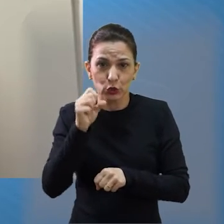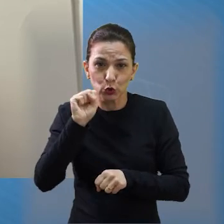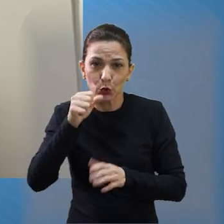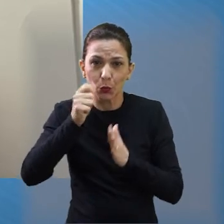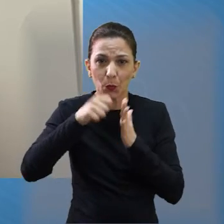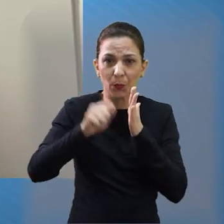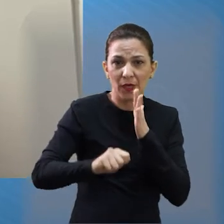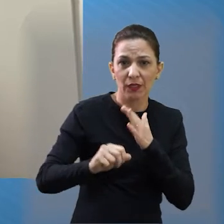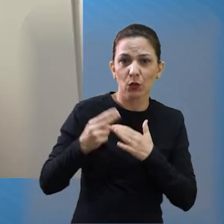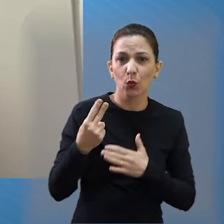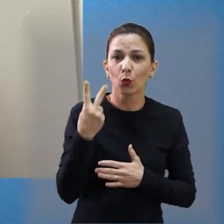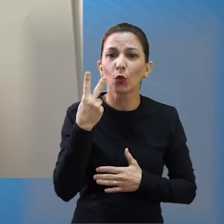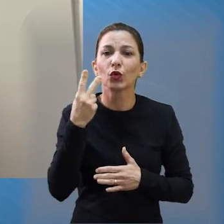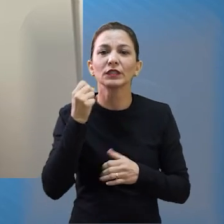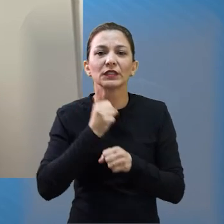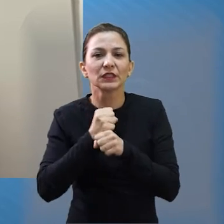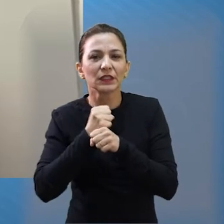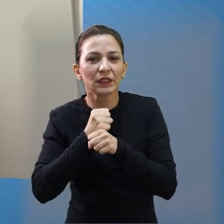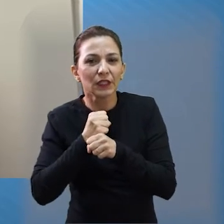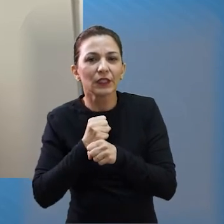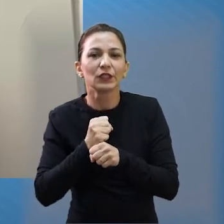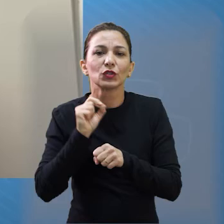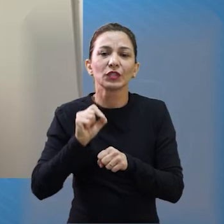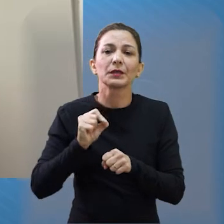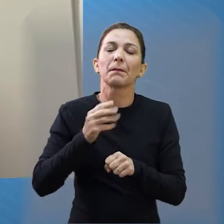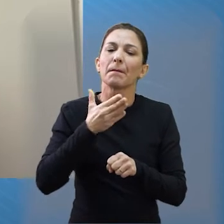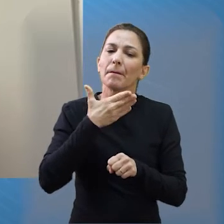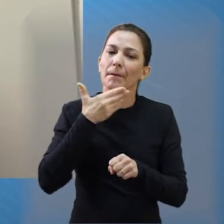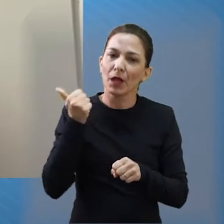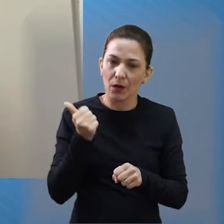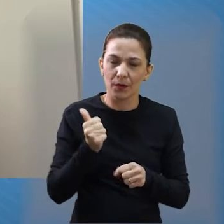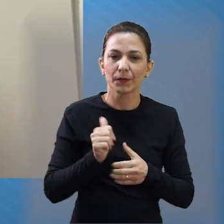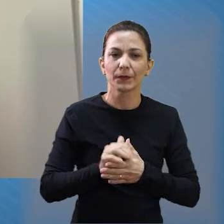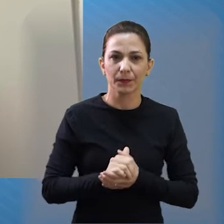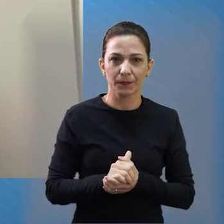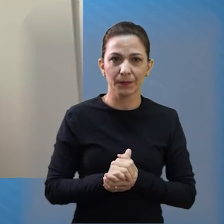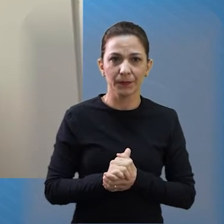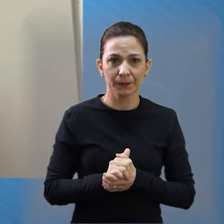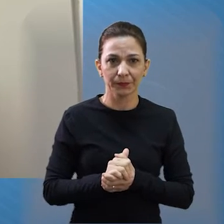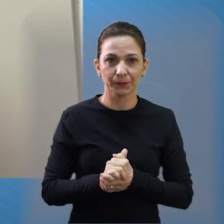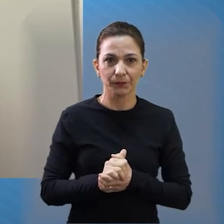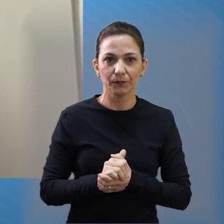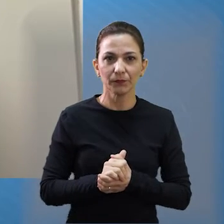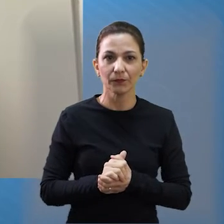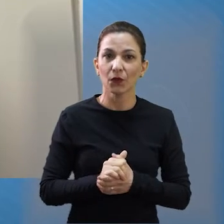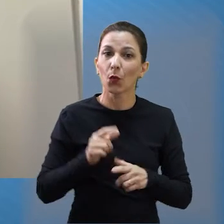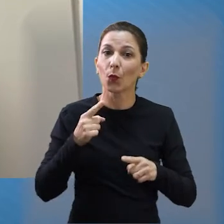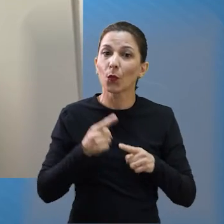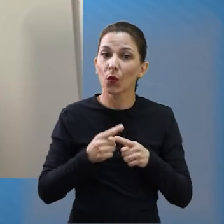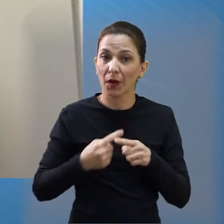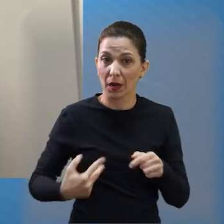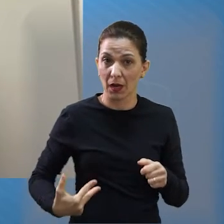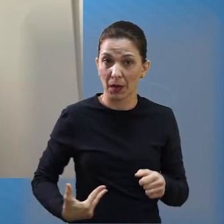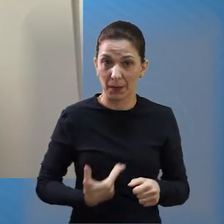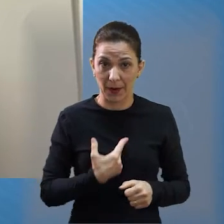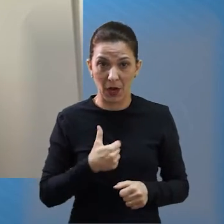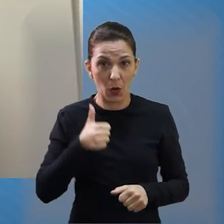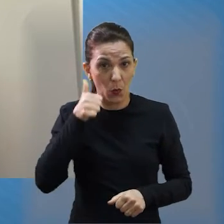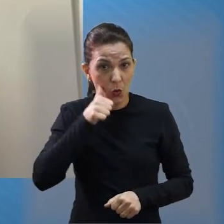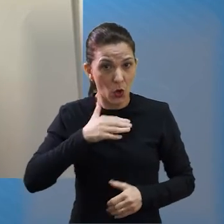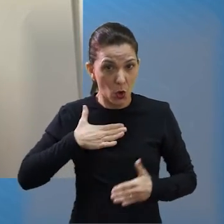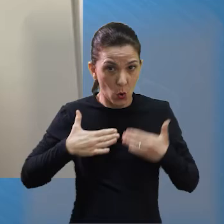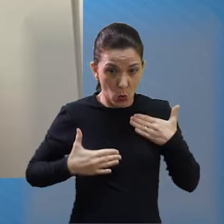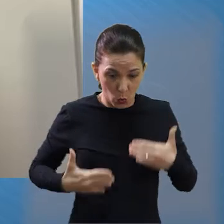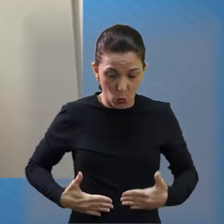deve engravidar até 18 meses, preferencialmente até 24 meses, mas nunca antes de 18 meses